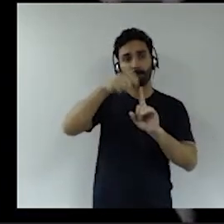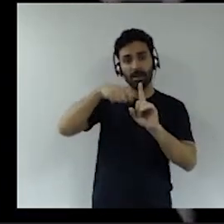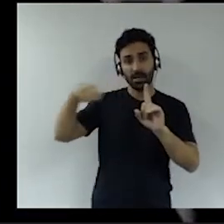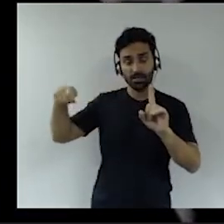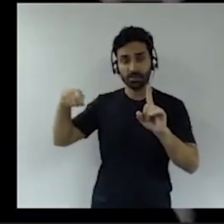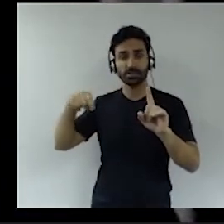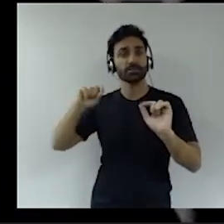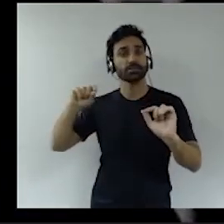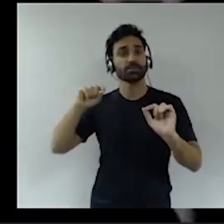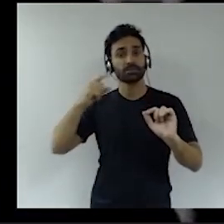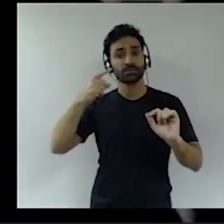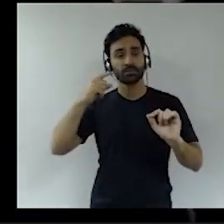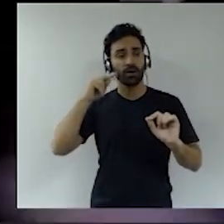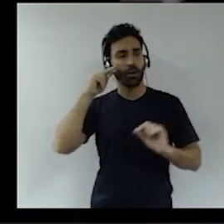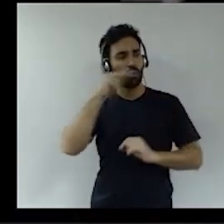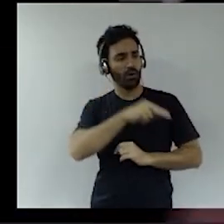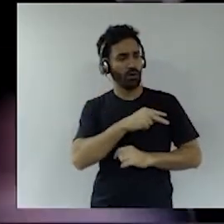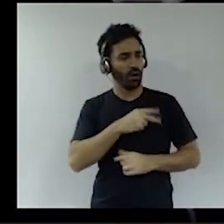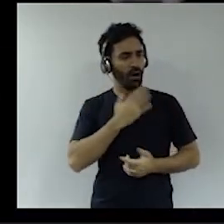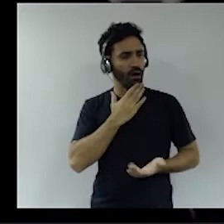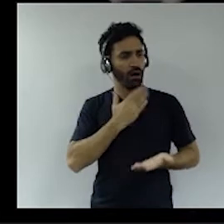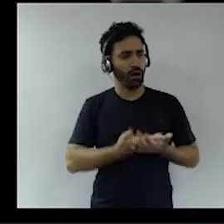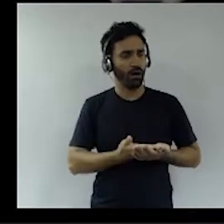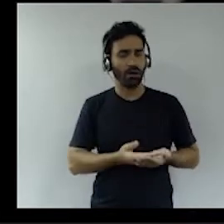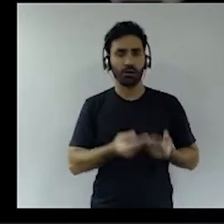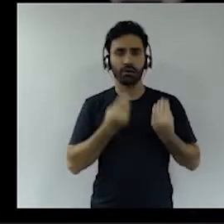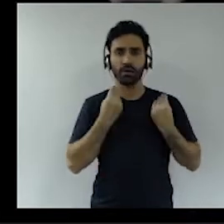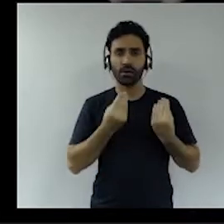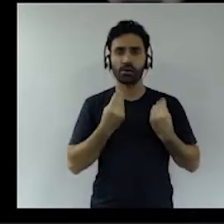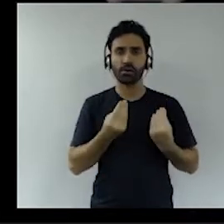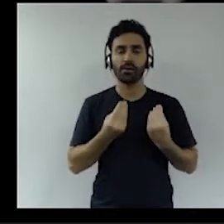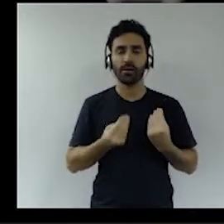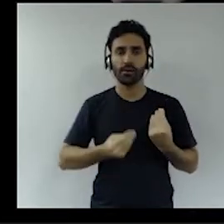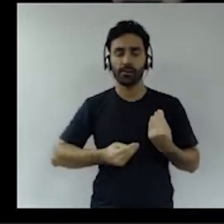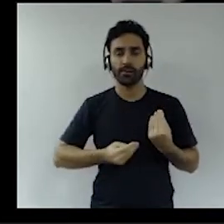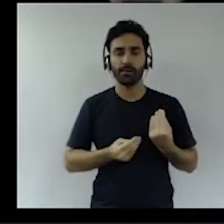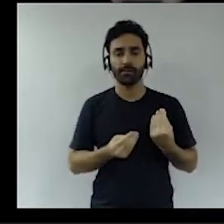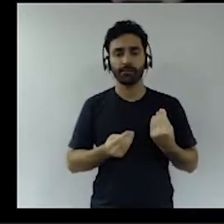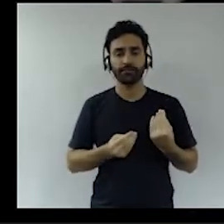uma absoluta perplexidade, dizer como é que